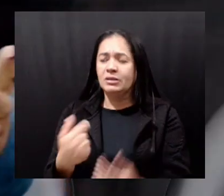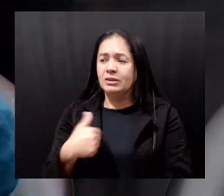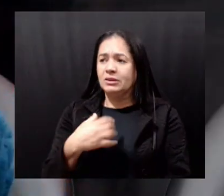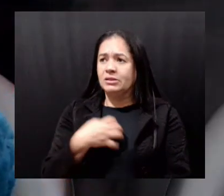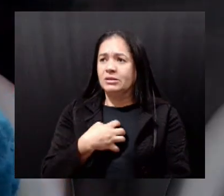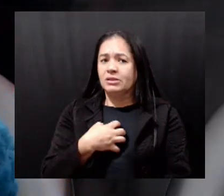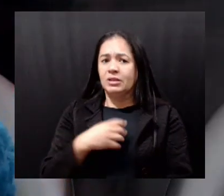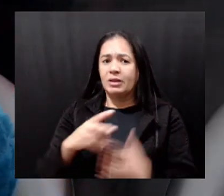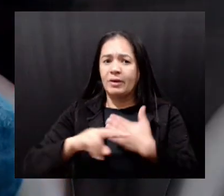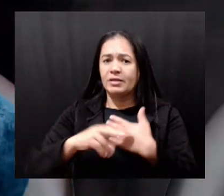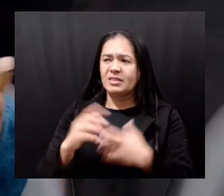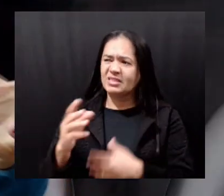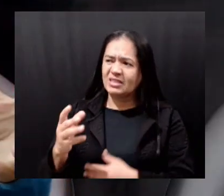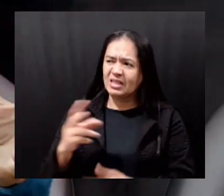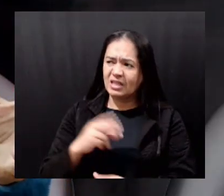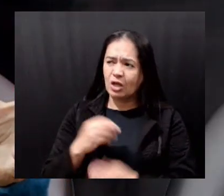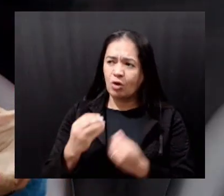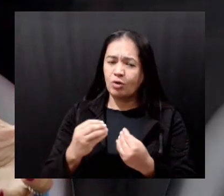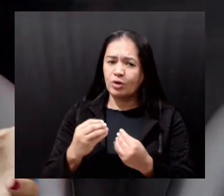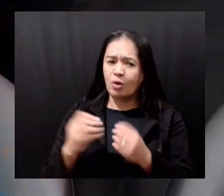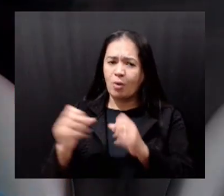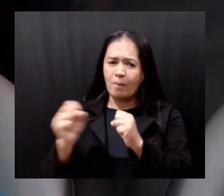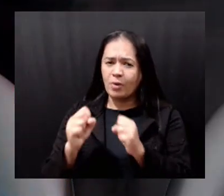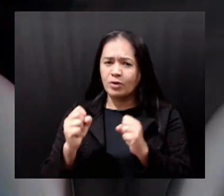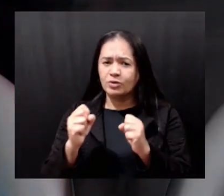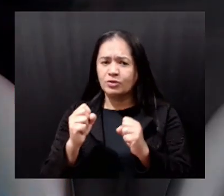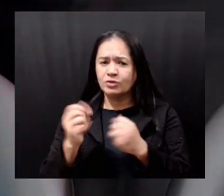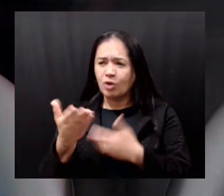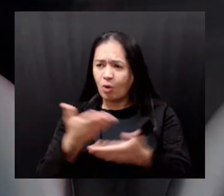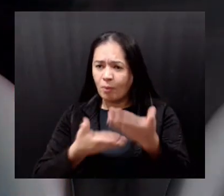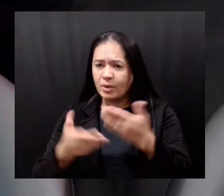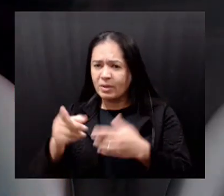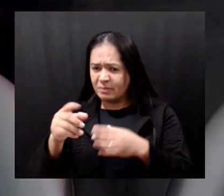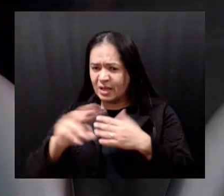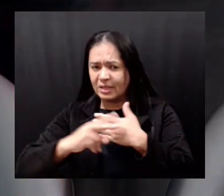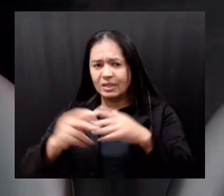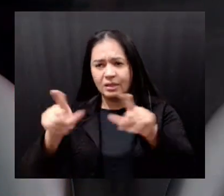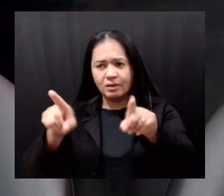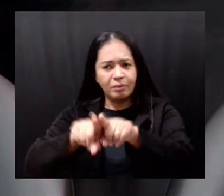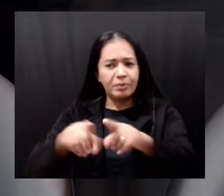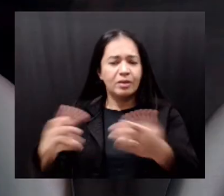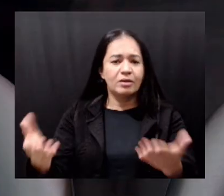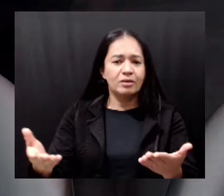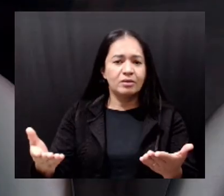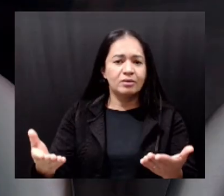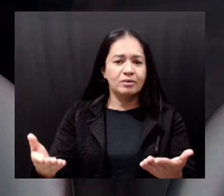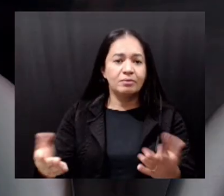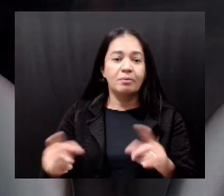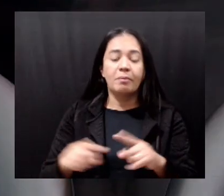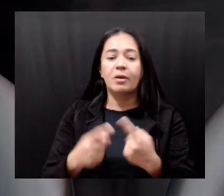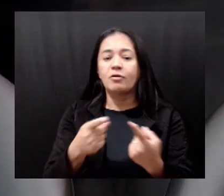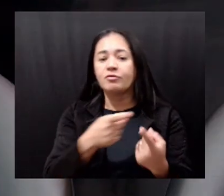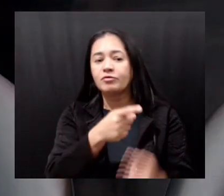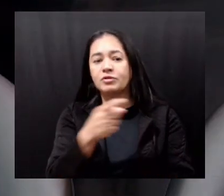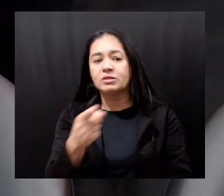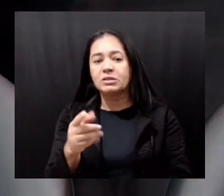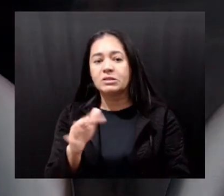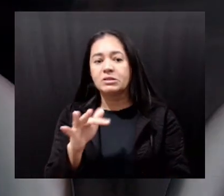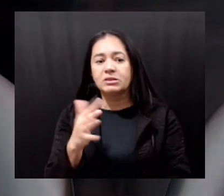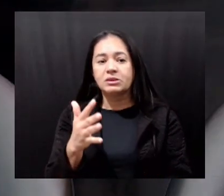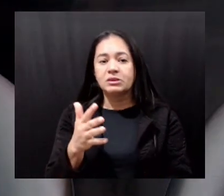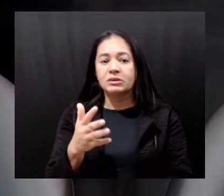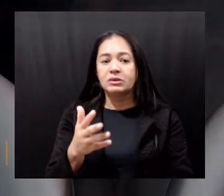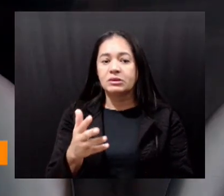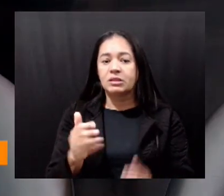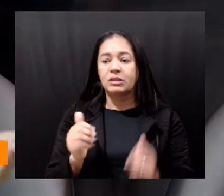posso, né, compartilhar com vocês? Impacta também, né? E aí você muitas vezes não vê a reação. É